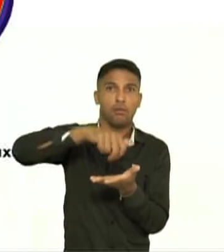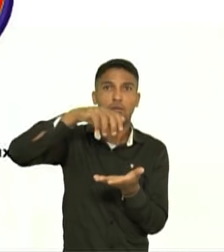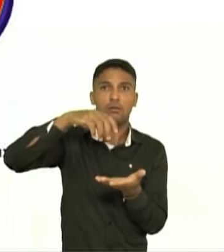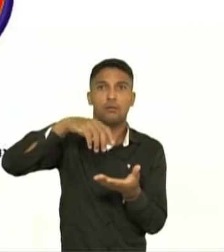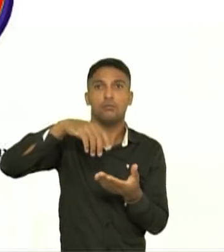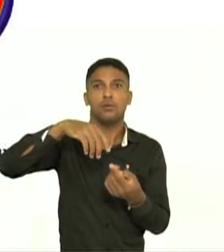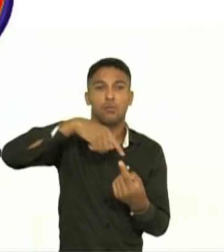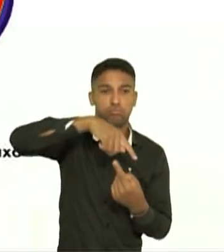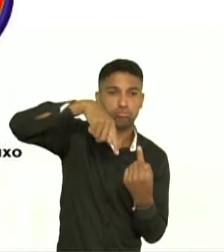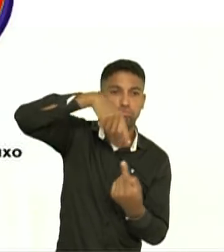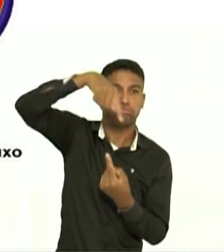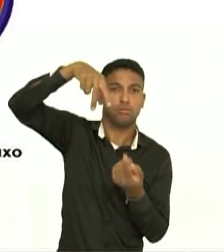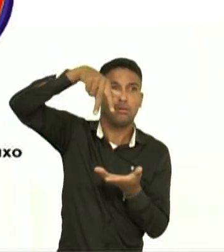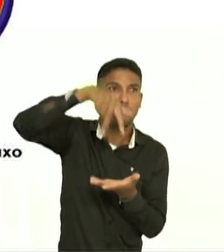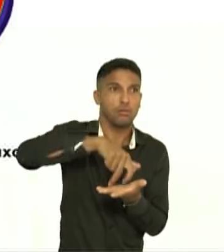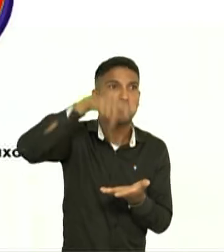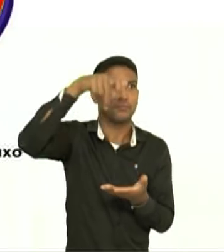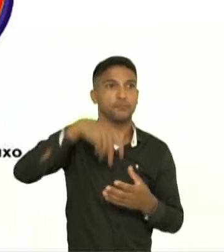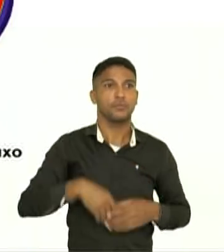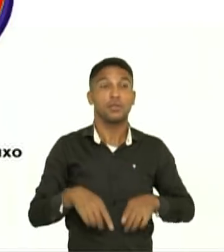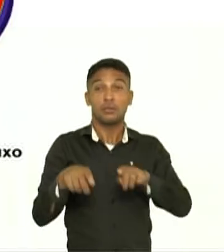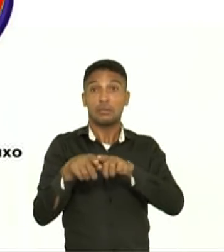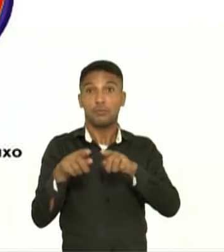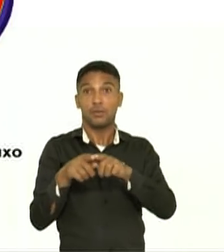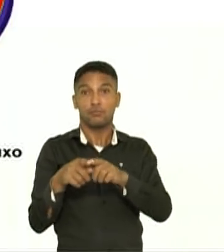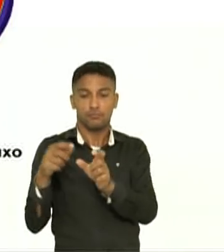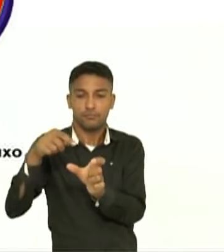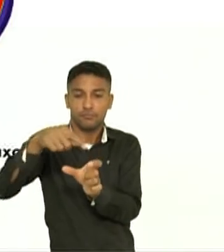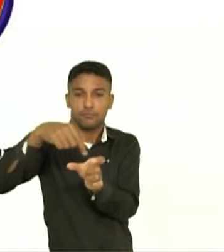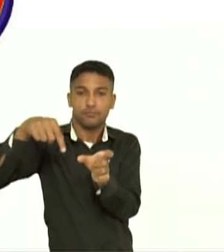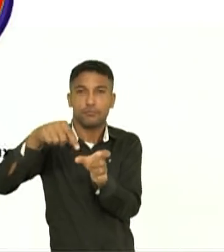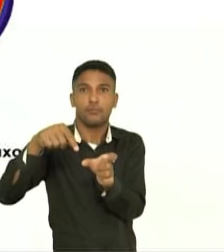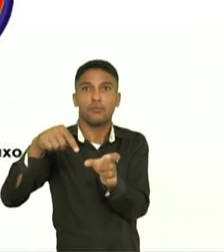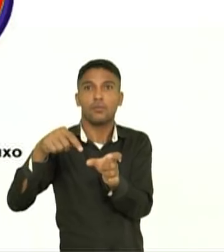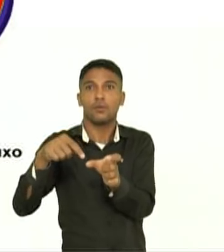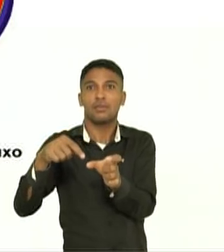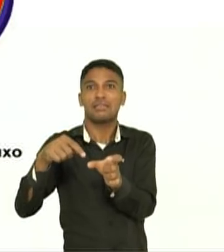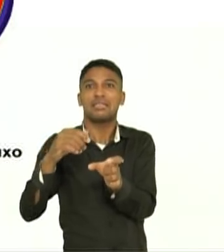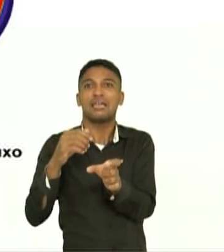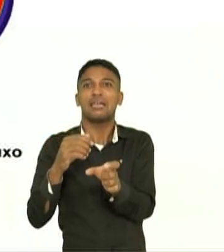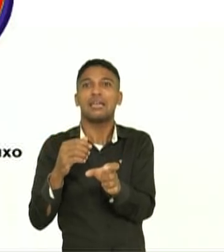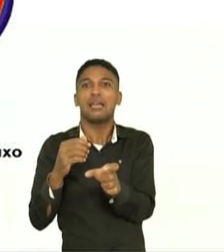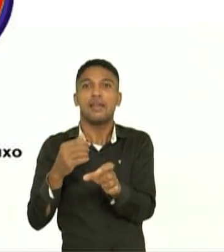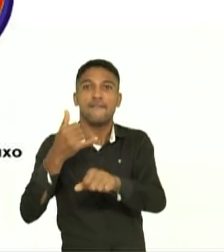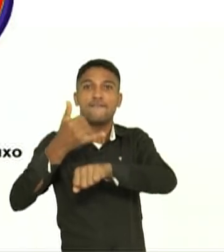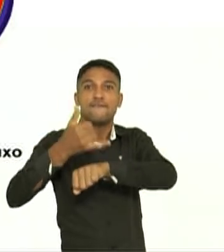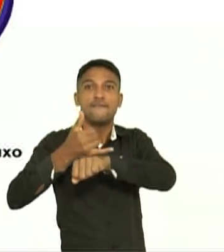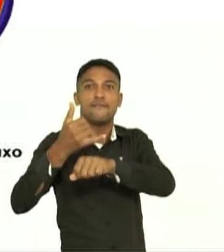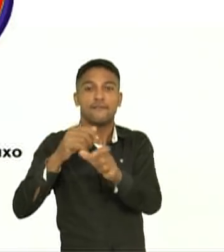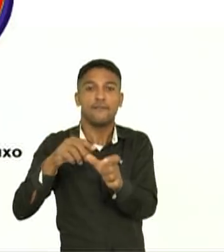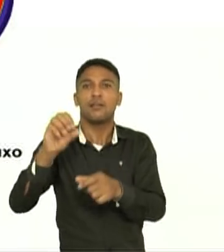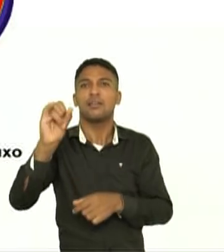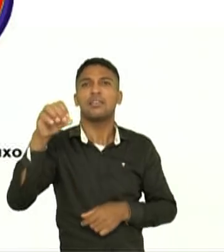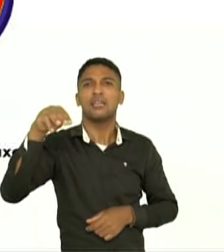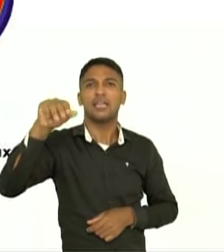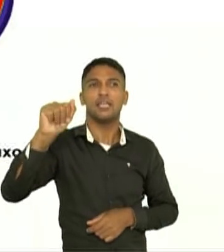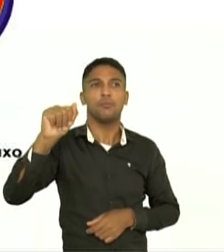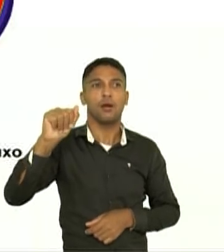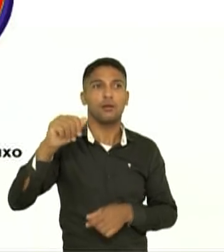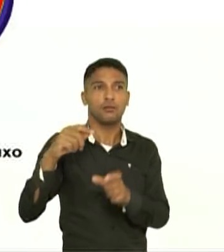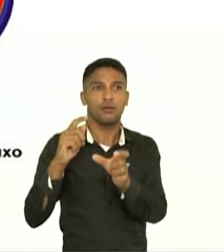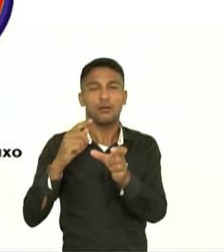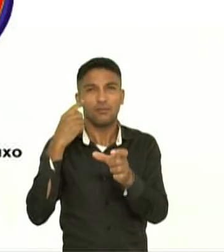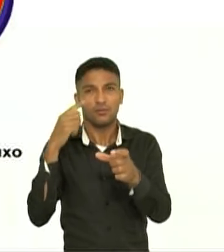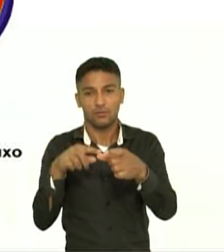certo? Que são uma força de campo, certo? Uma força, nesse caso, de atração, como está sendo mostrado na imagem aqui, que você tem pregos